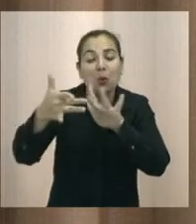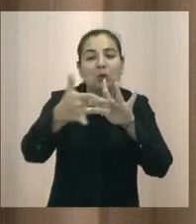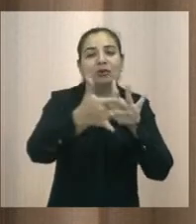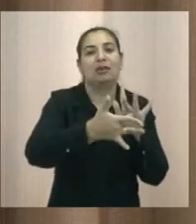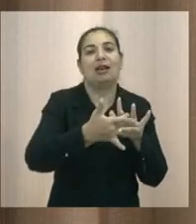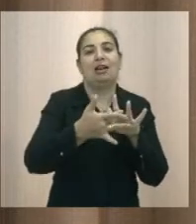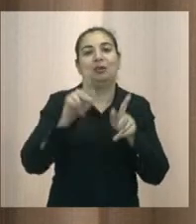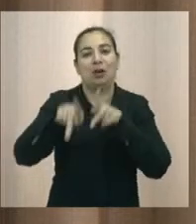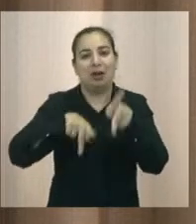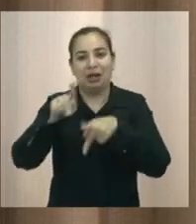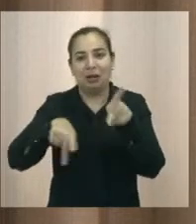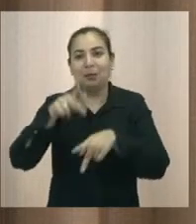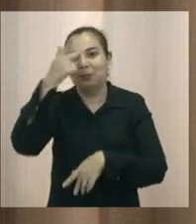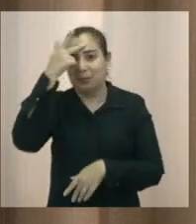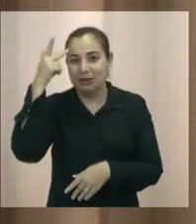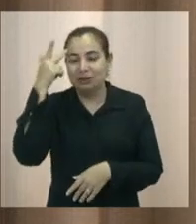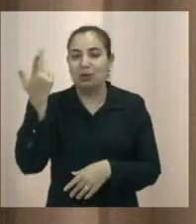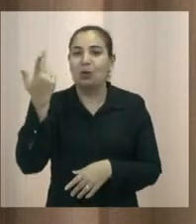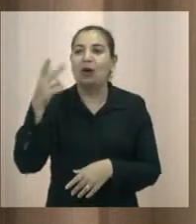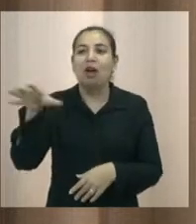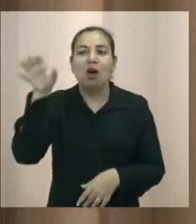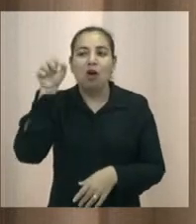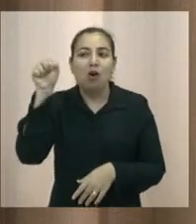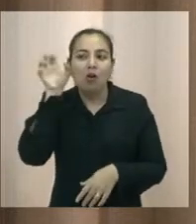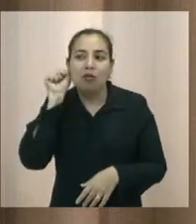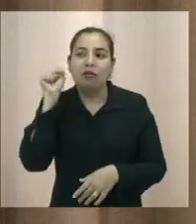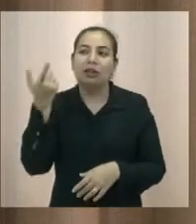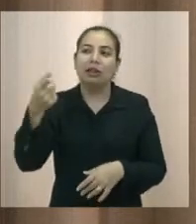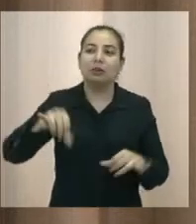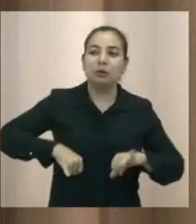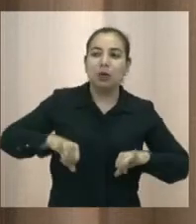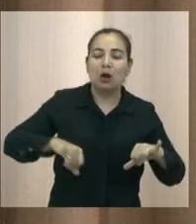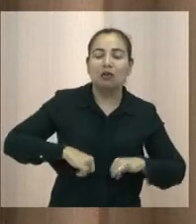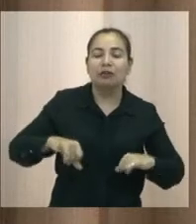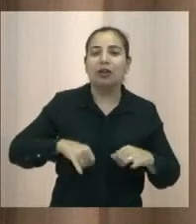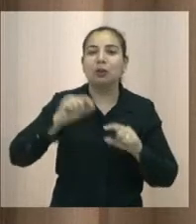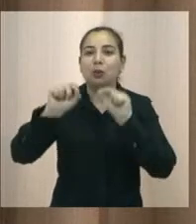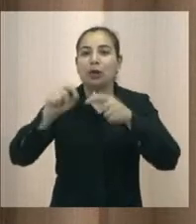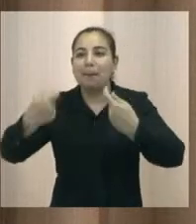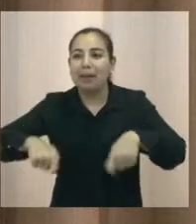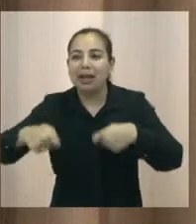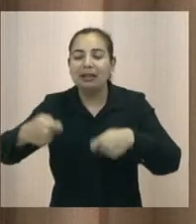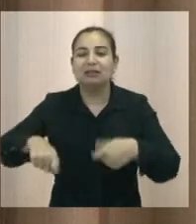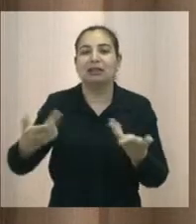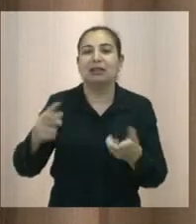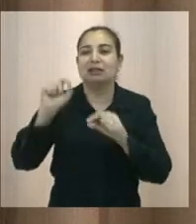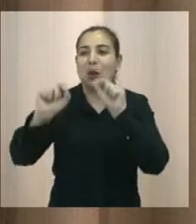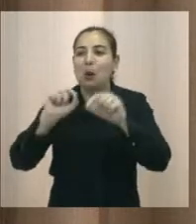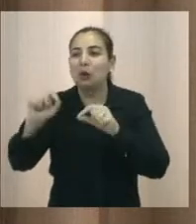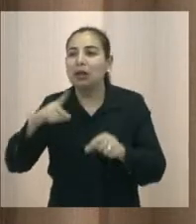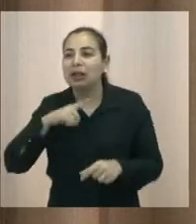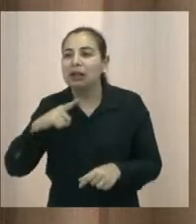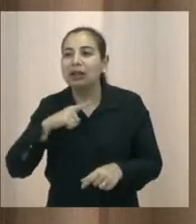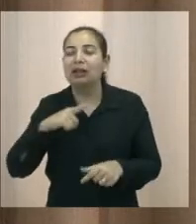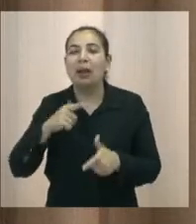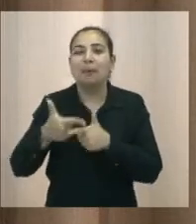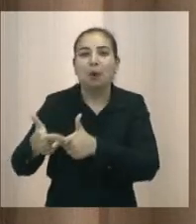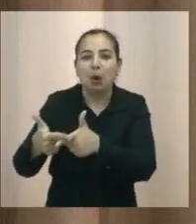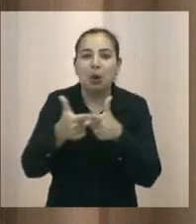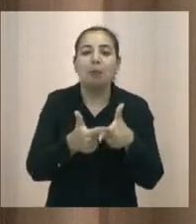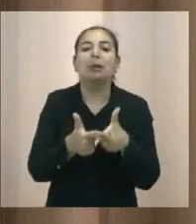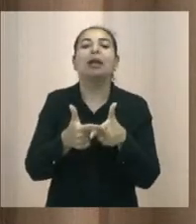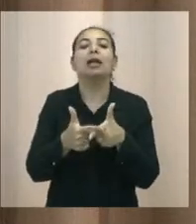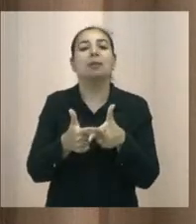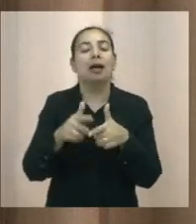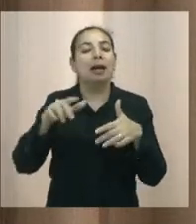povo, né? Ouvindo as suas dores, vendo as suas deficiências. Se colocando, você precisa, né? E colocar o pé na lama dentro